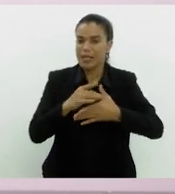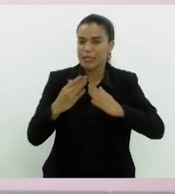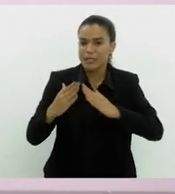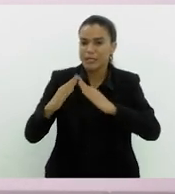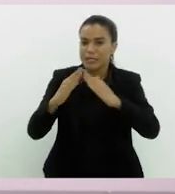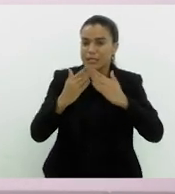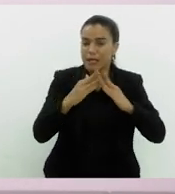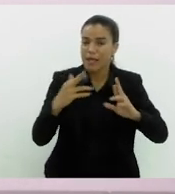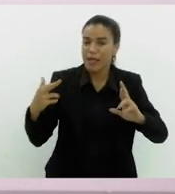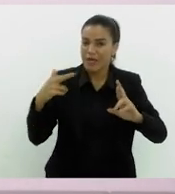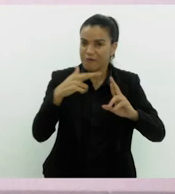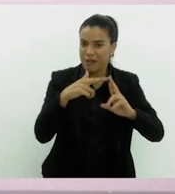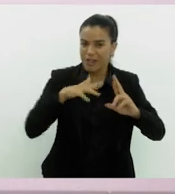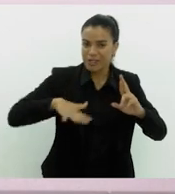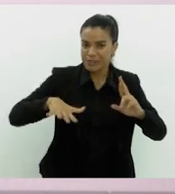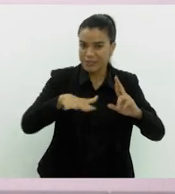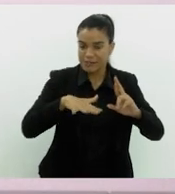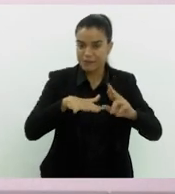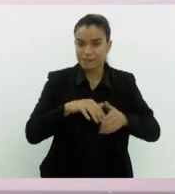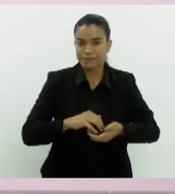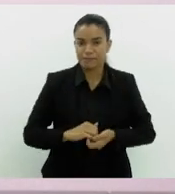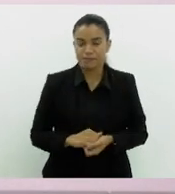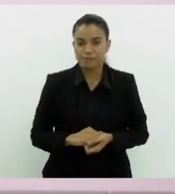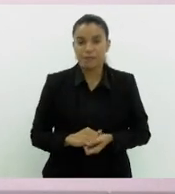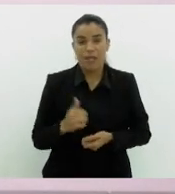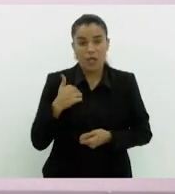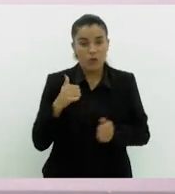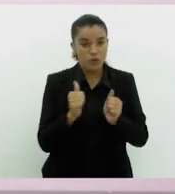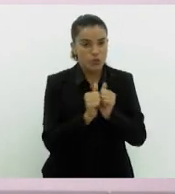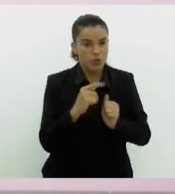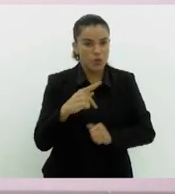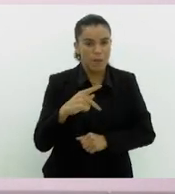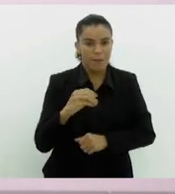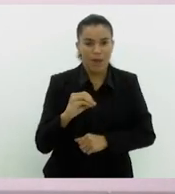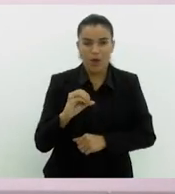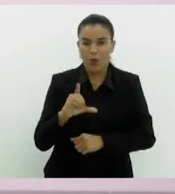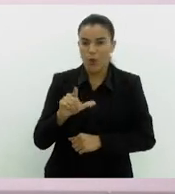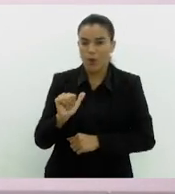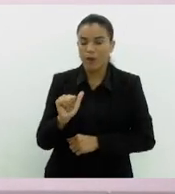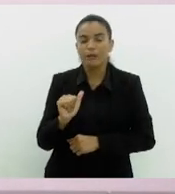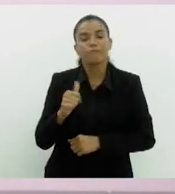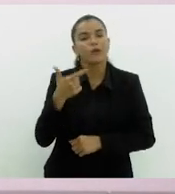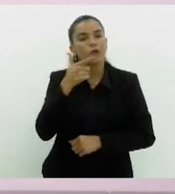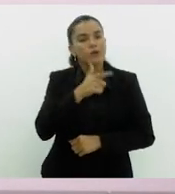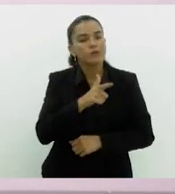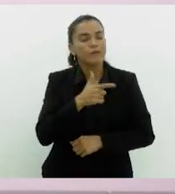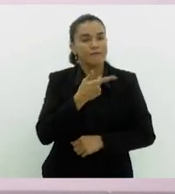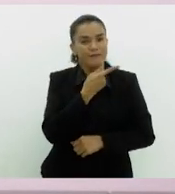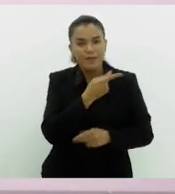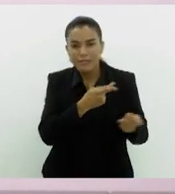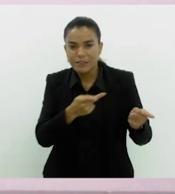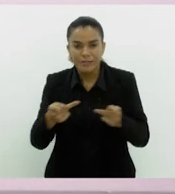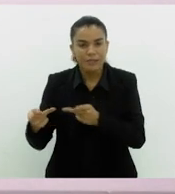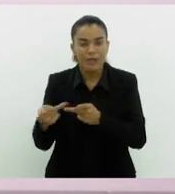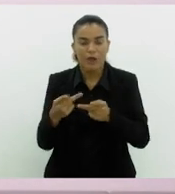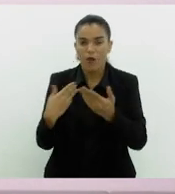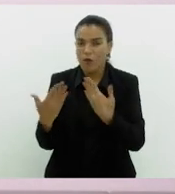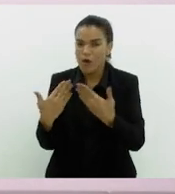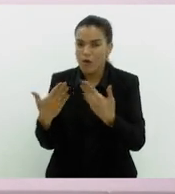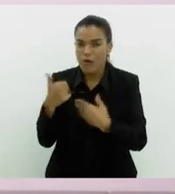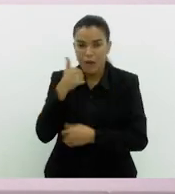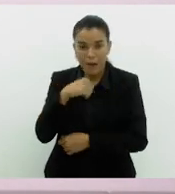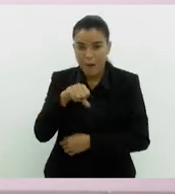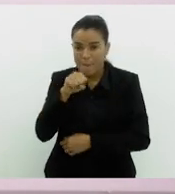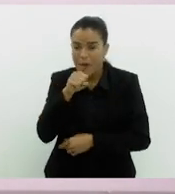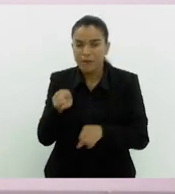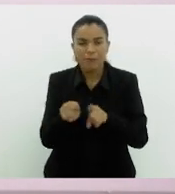ponto de referência dentro dos seus territórios. E eu e a Paola, a gente tem participado muito dessas visitas, conversado com essas mães, conversado